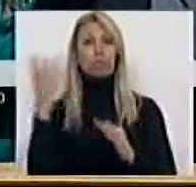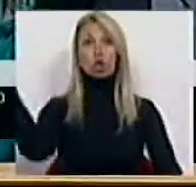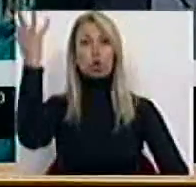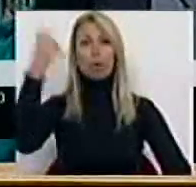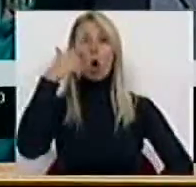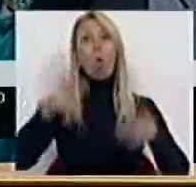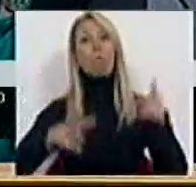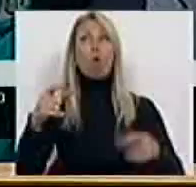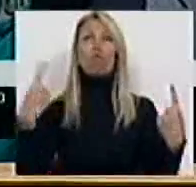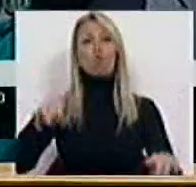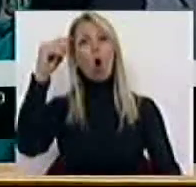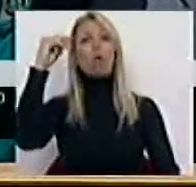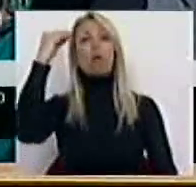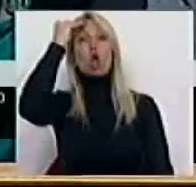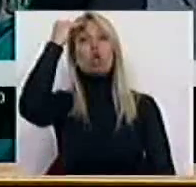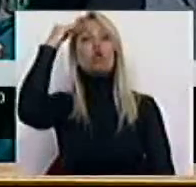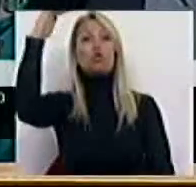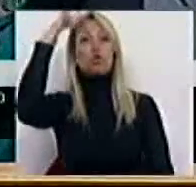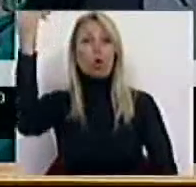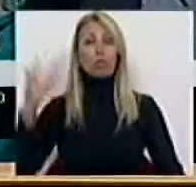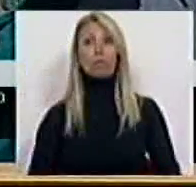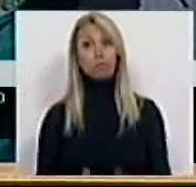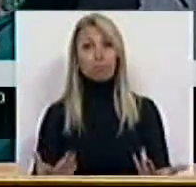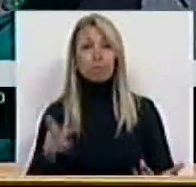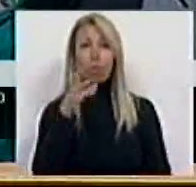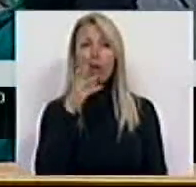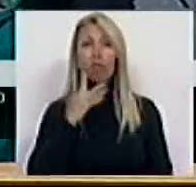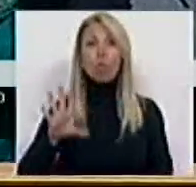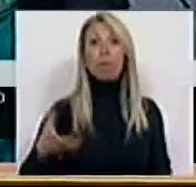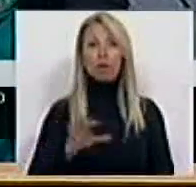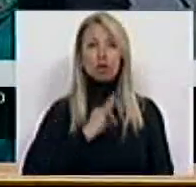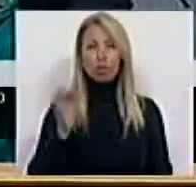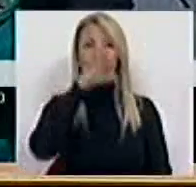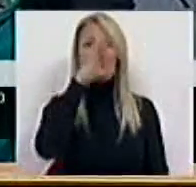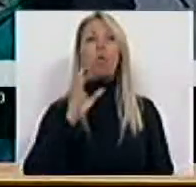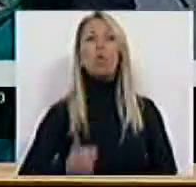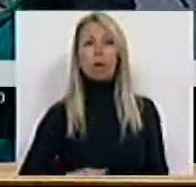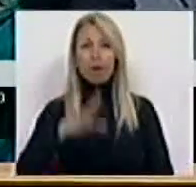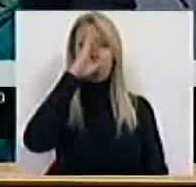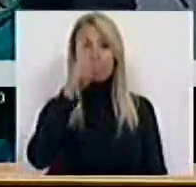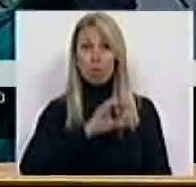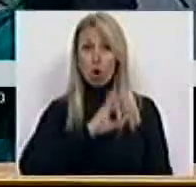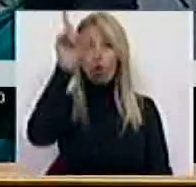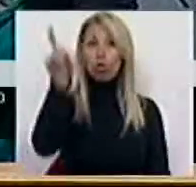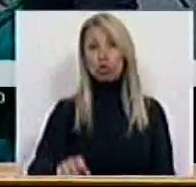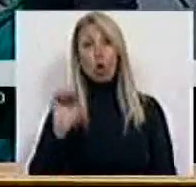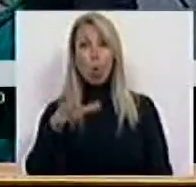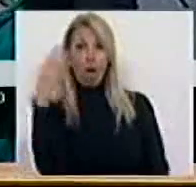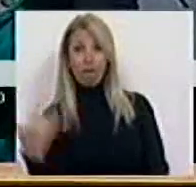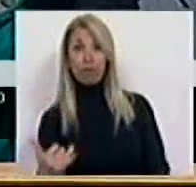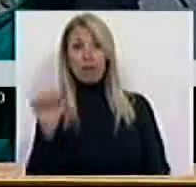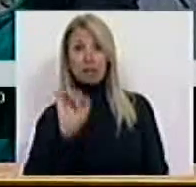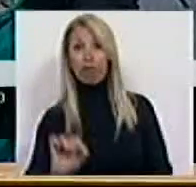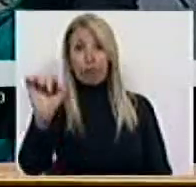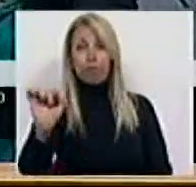mais do que uma miragem. E a tragédia do nosso país, Sr. Primeiro-Ministro, é saber que nem o senhor, nem o seu vice serão